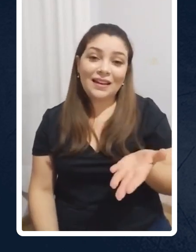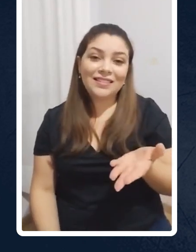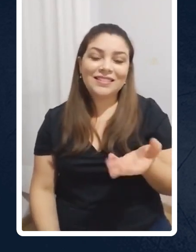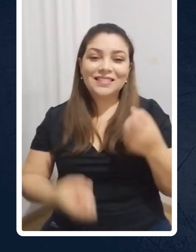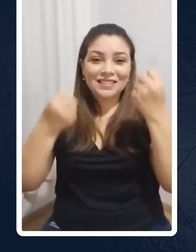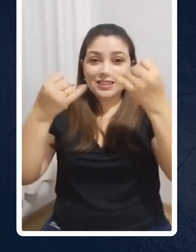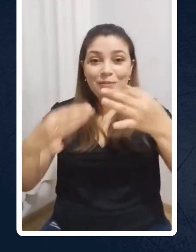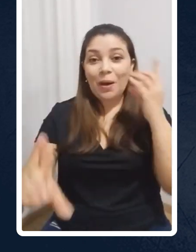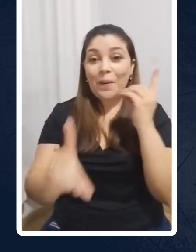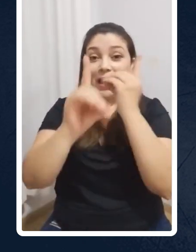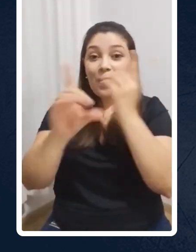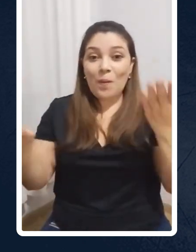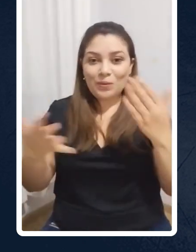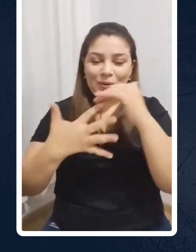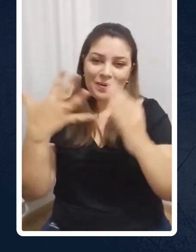Libras